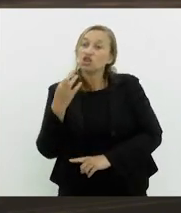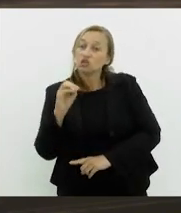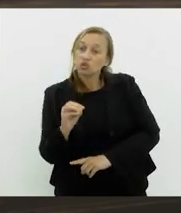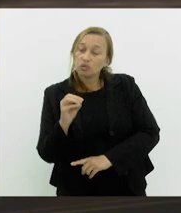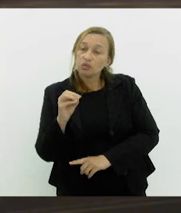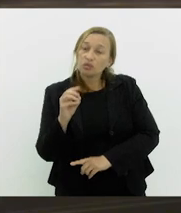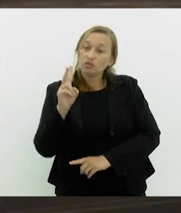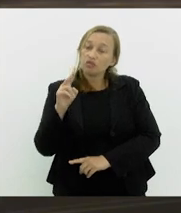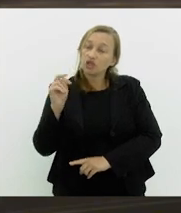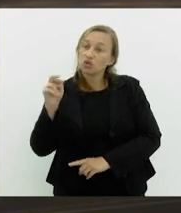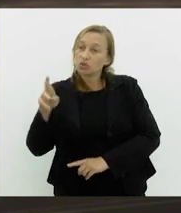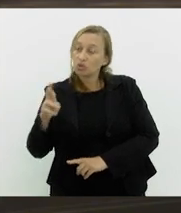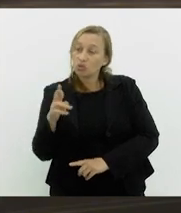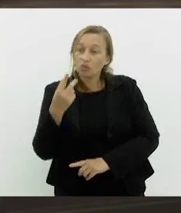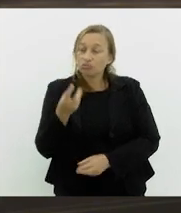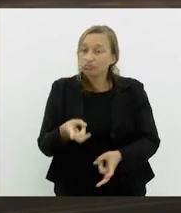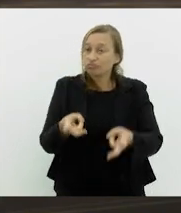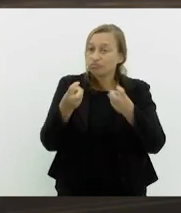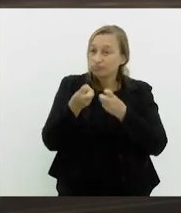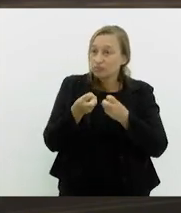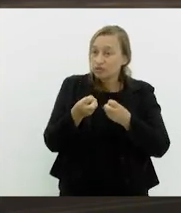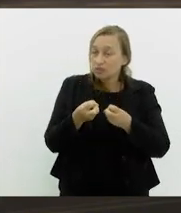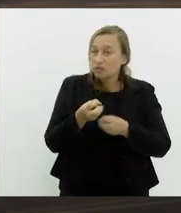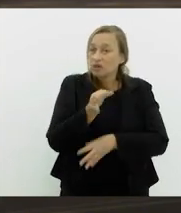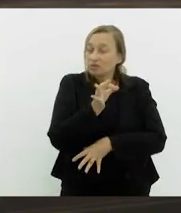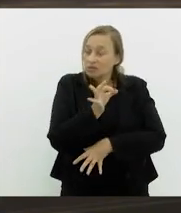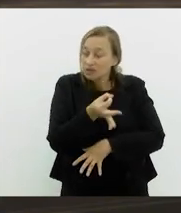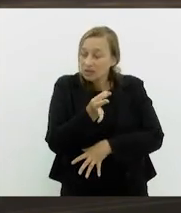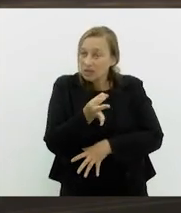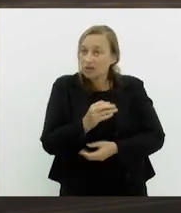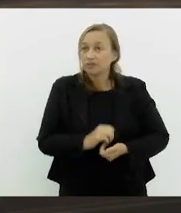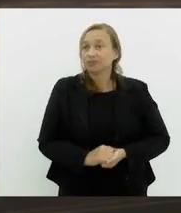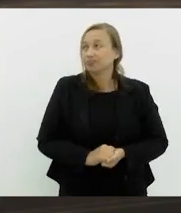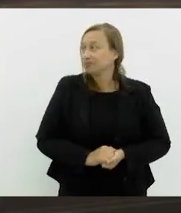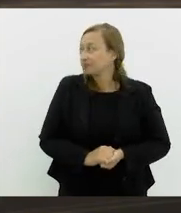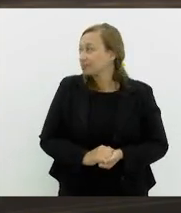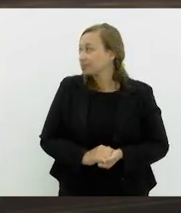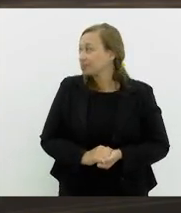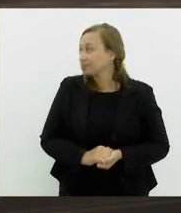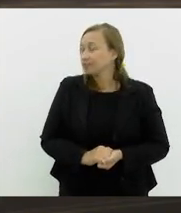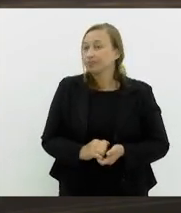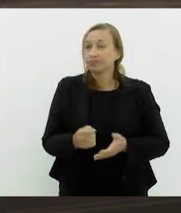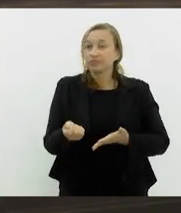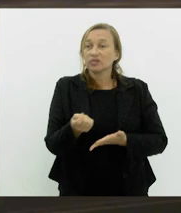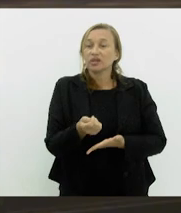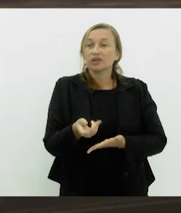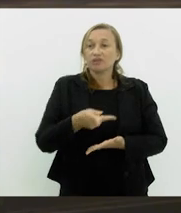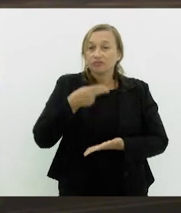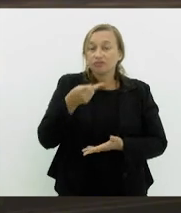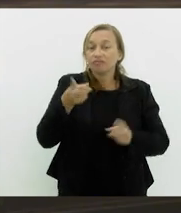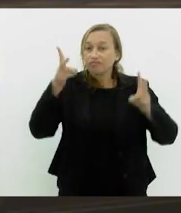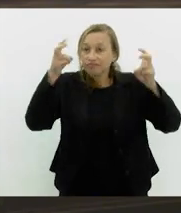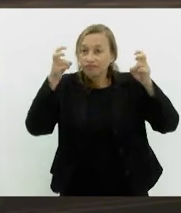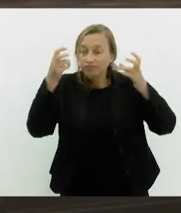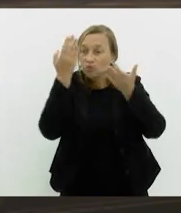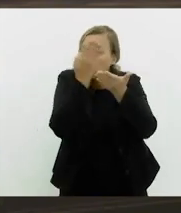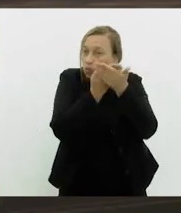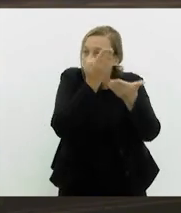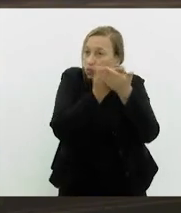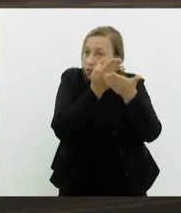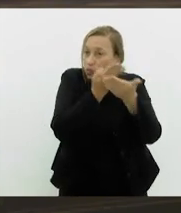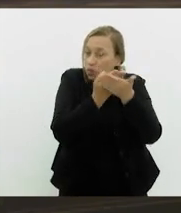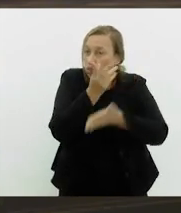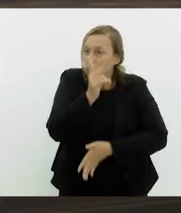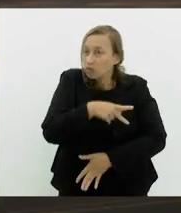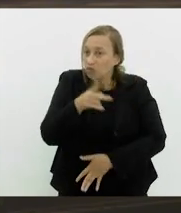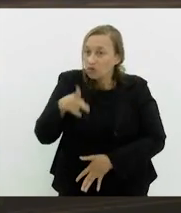quando observou, diante de um caso concreto ali, e foi escrever sobre o tema, como estudioso, como professor Sérgio